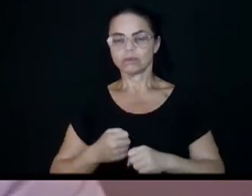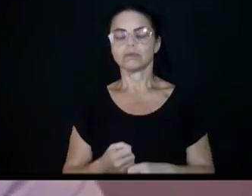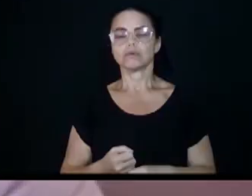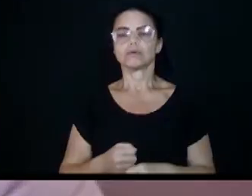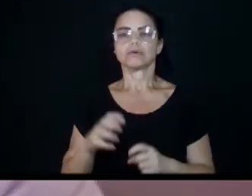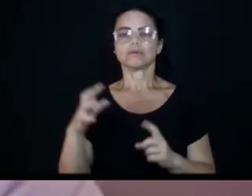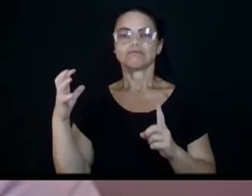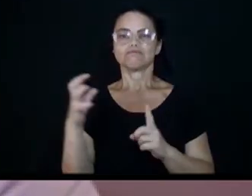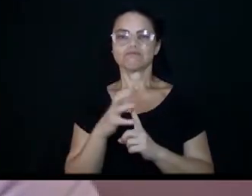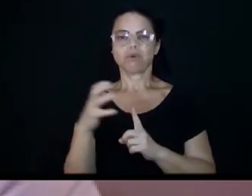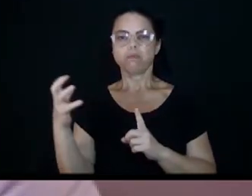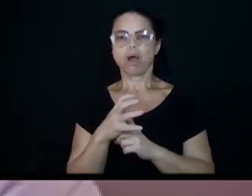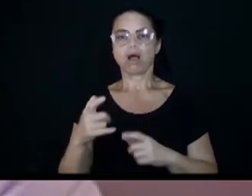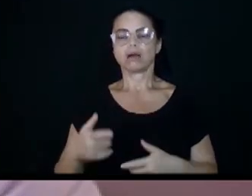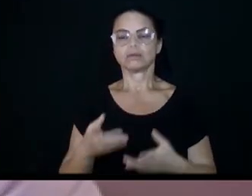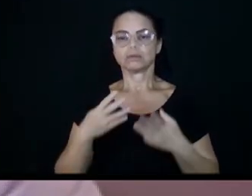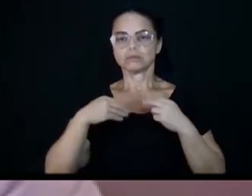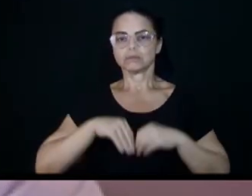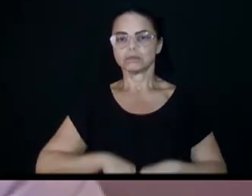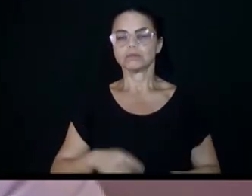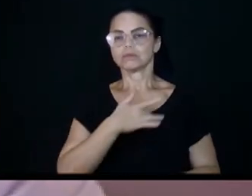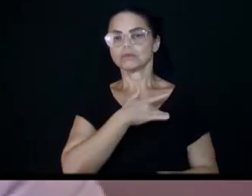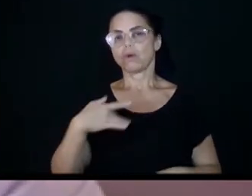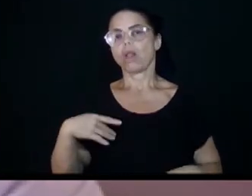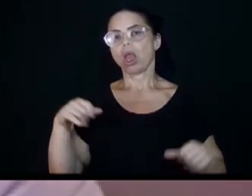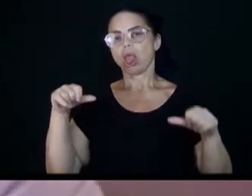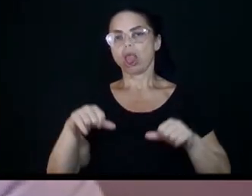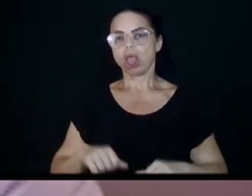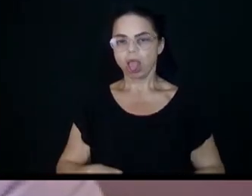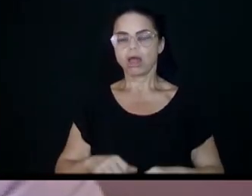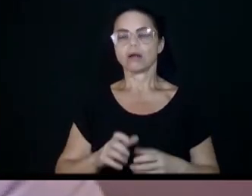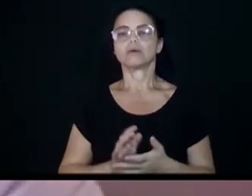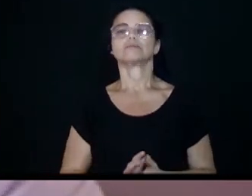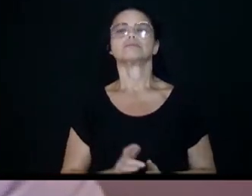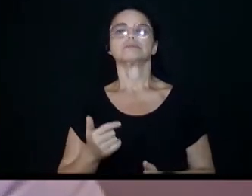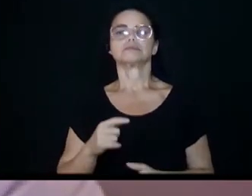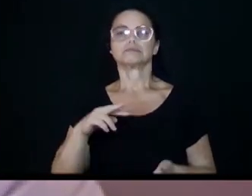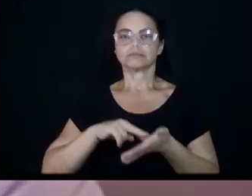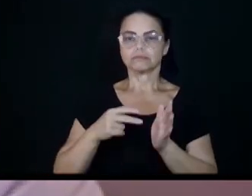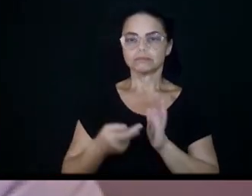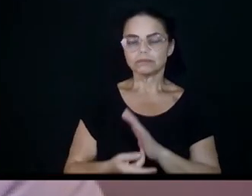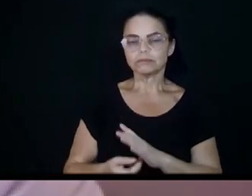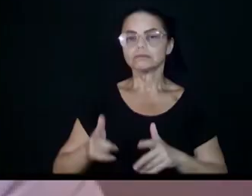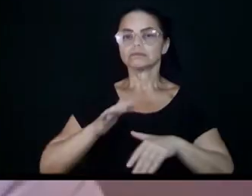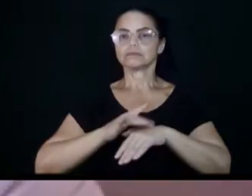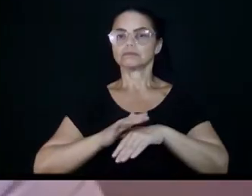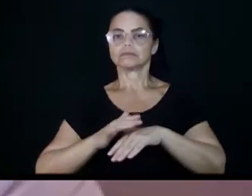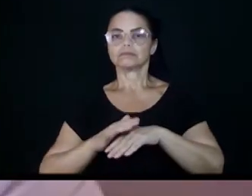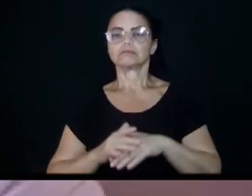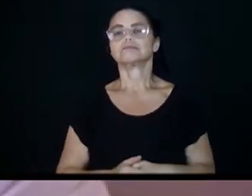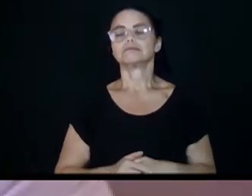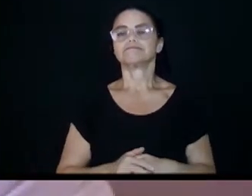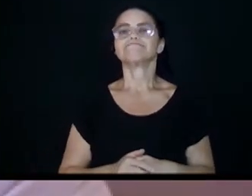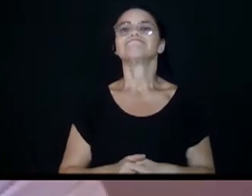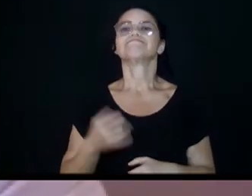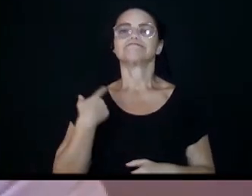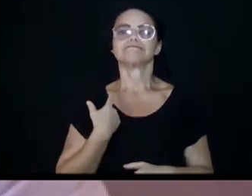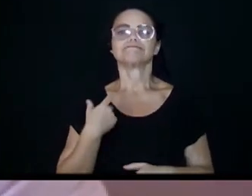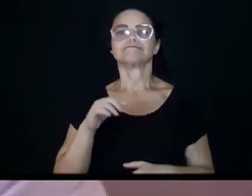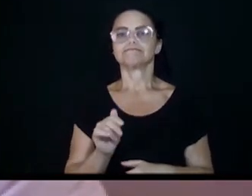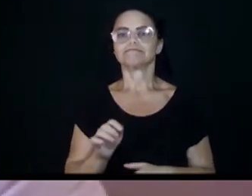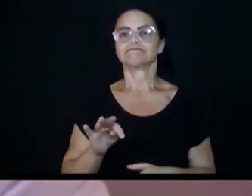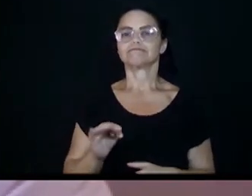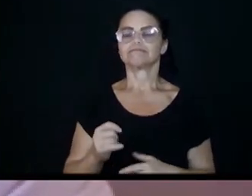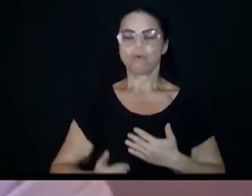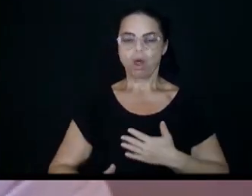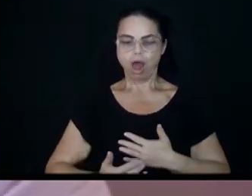tecido saudável, um órgão saudável. Ou seja, é uma doença onde há muita produção de autoanticorpos que